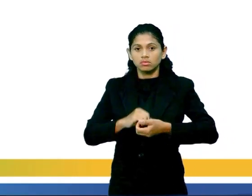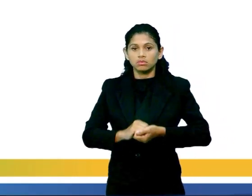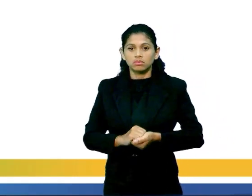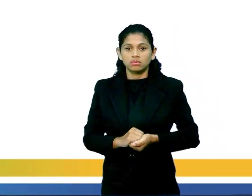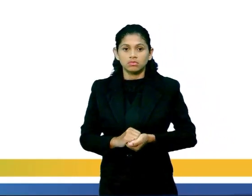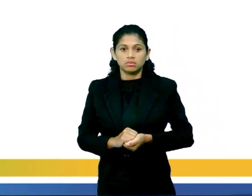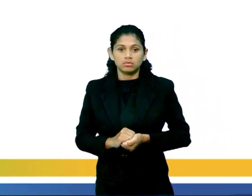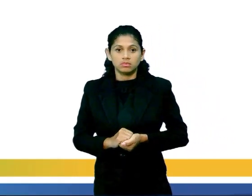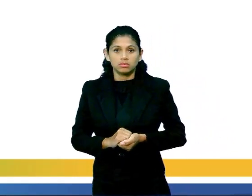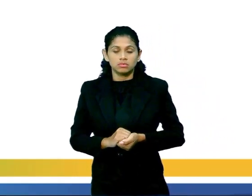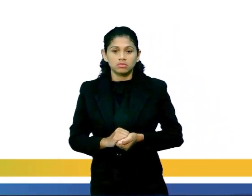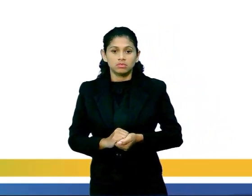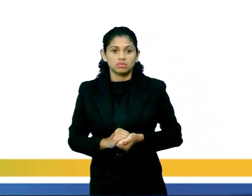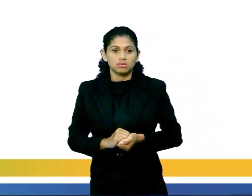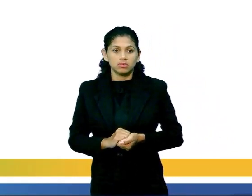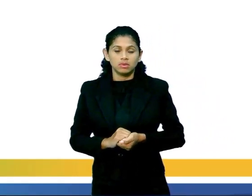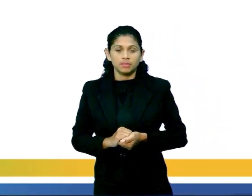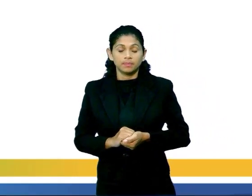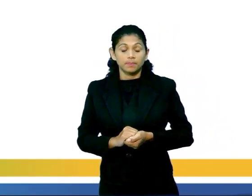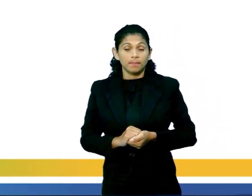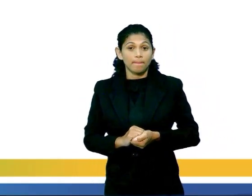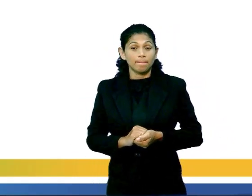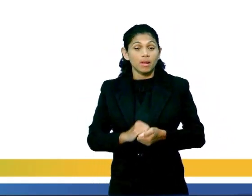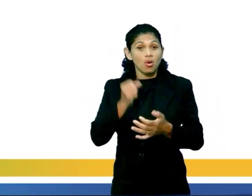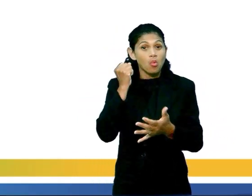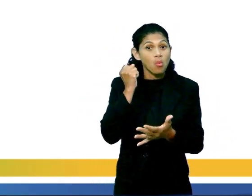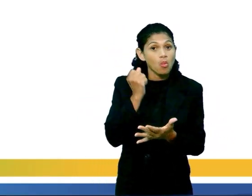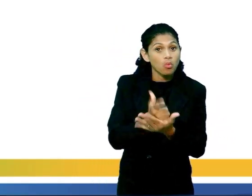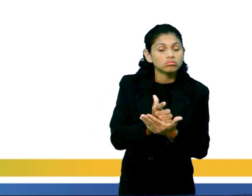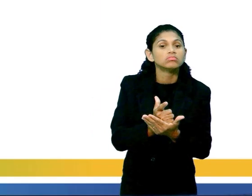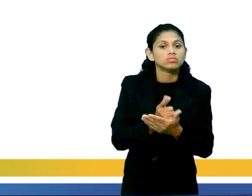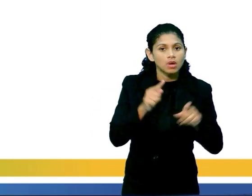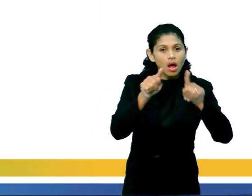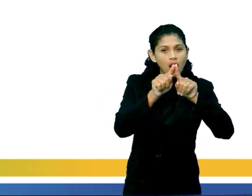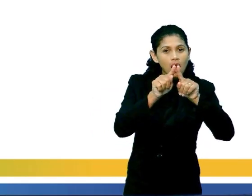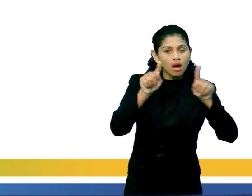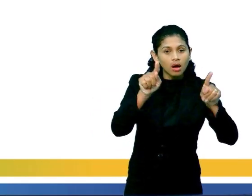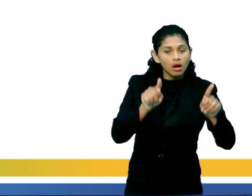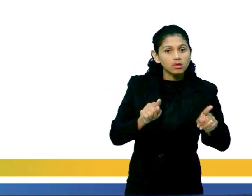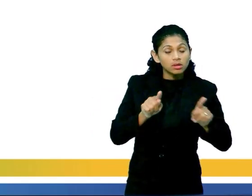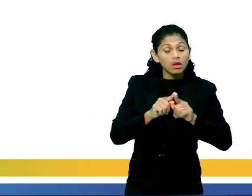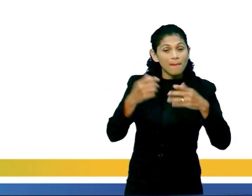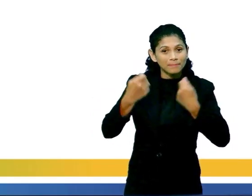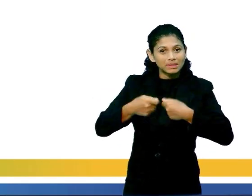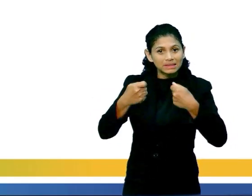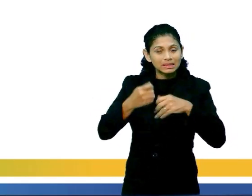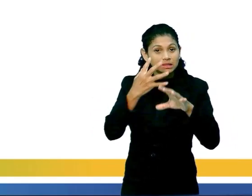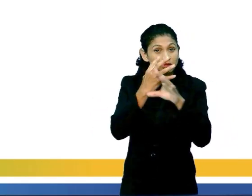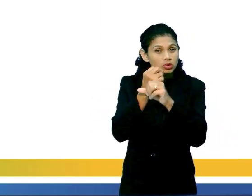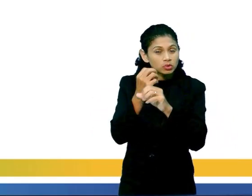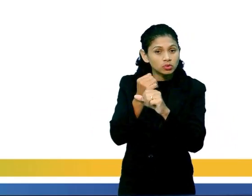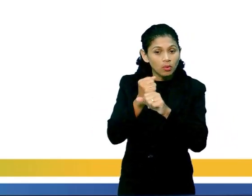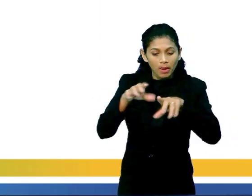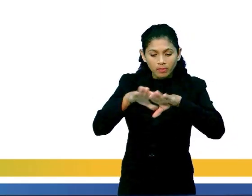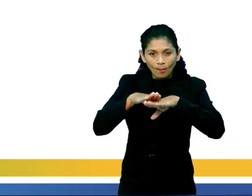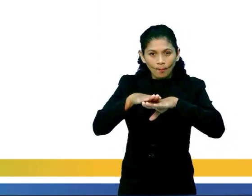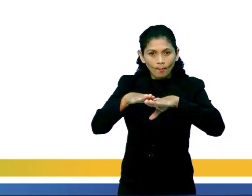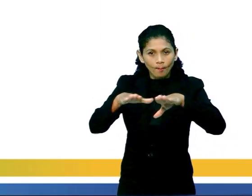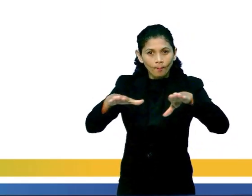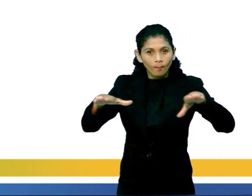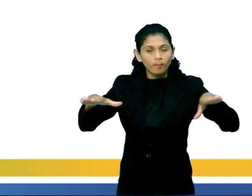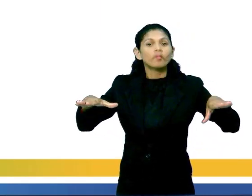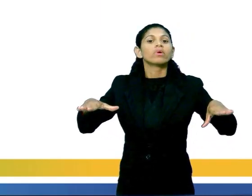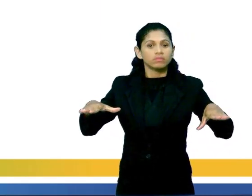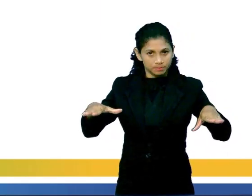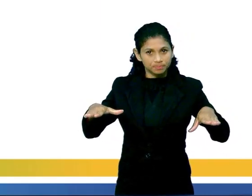Para comparar o piso, é necessário calcular a área que será revertida, sabendo que, por causa